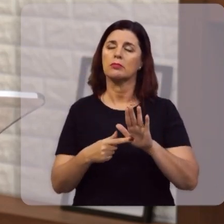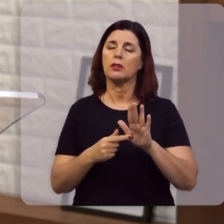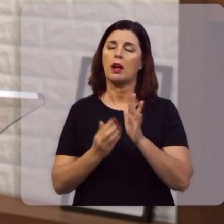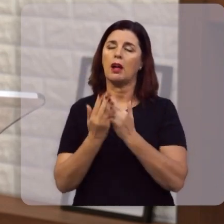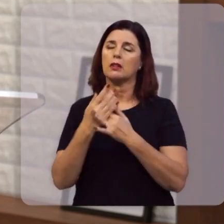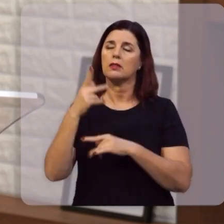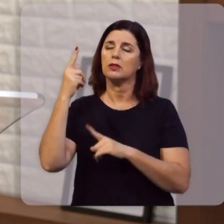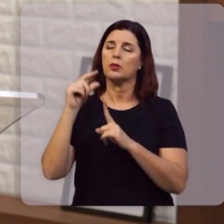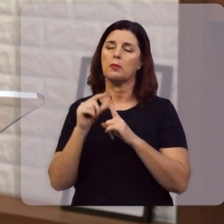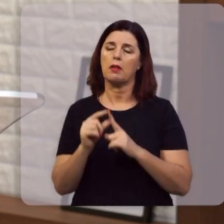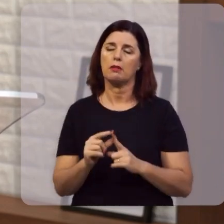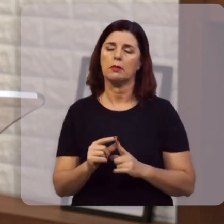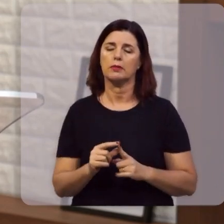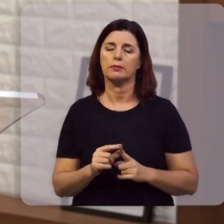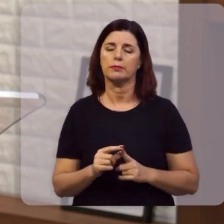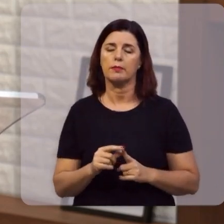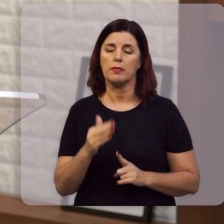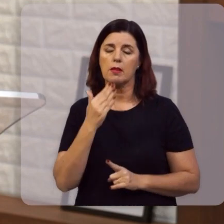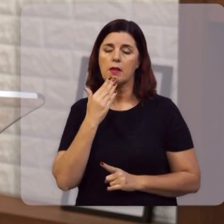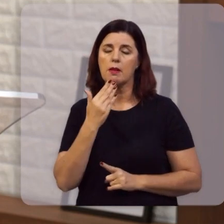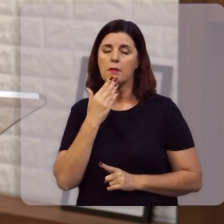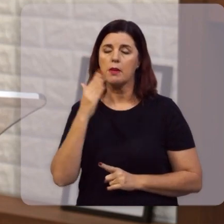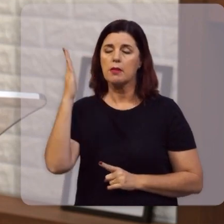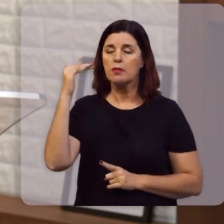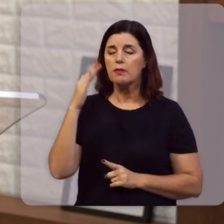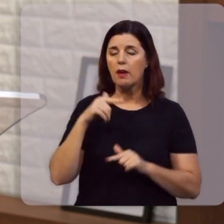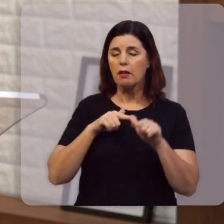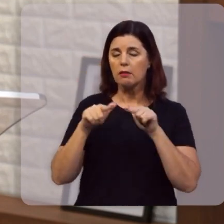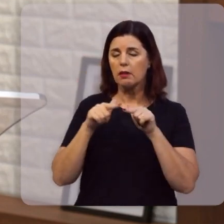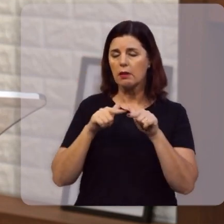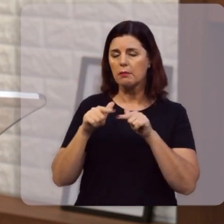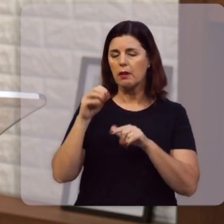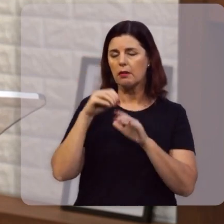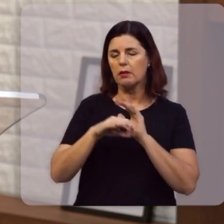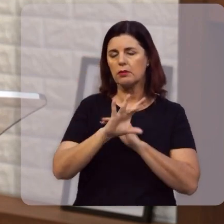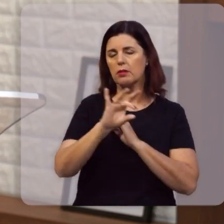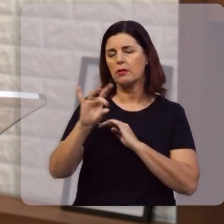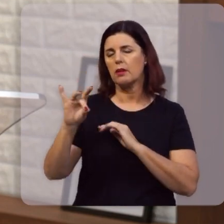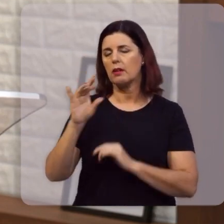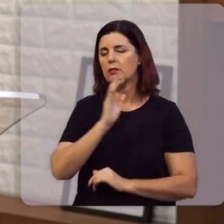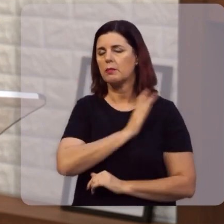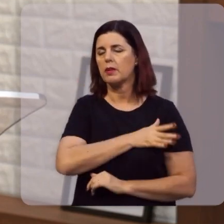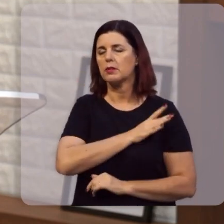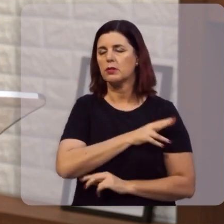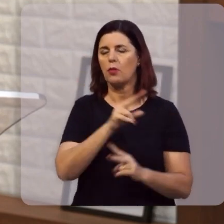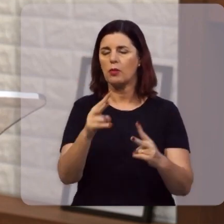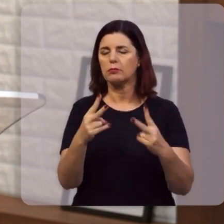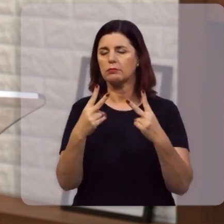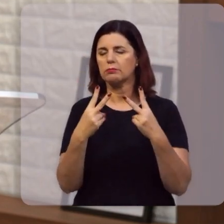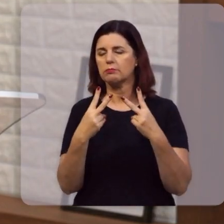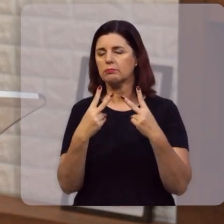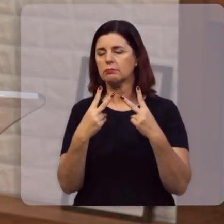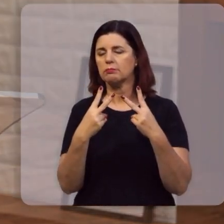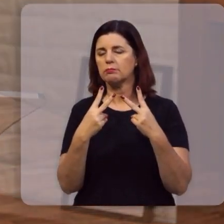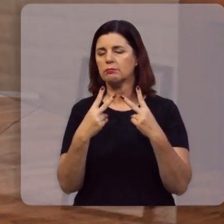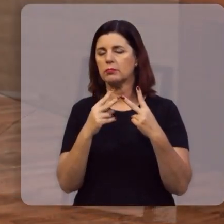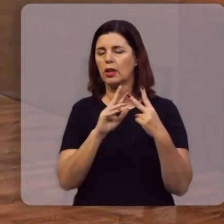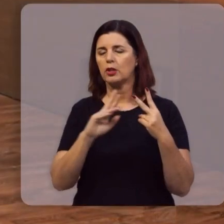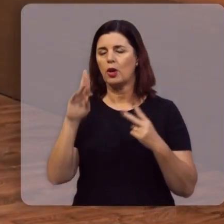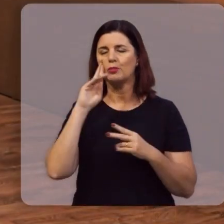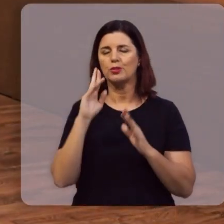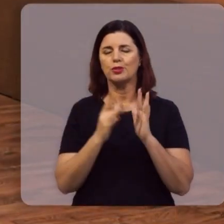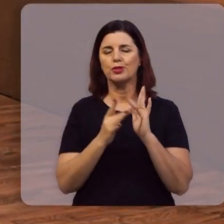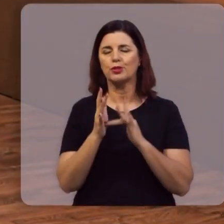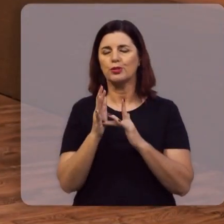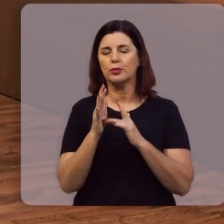por meio da tua palavra. Eu te peço que tu apliques esta palavra ao coração de todos quantos nos assistem. Em nome